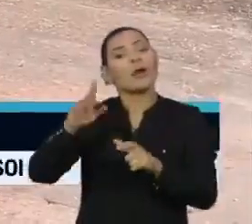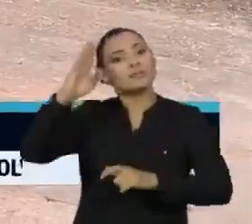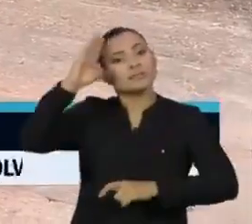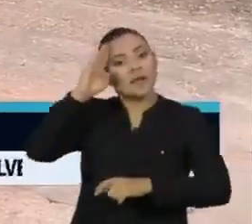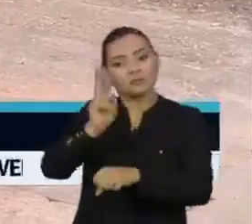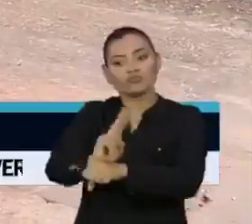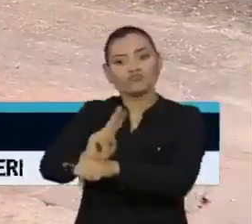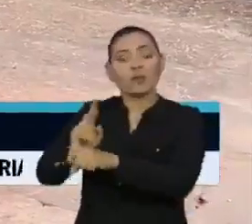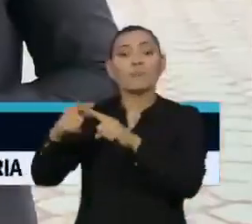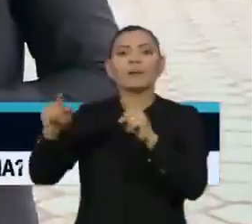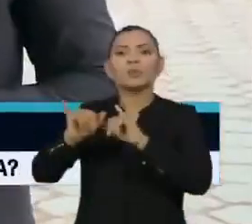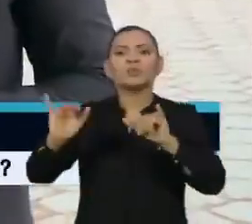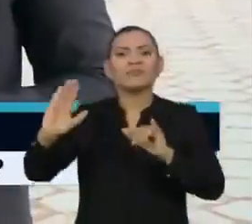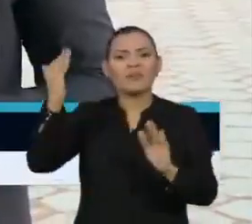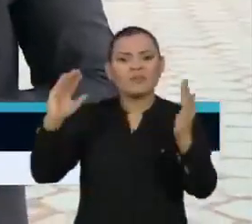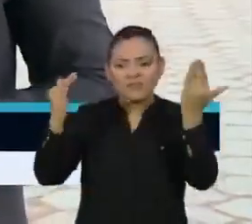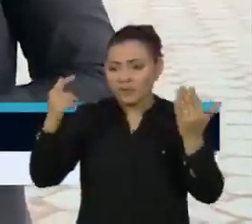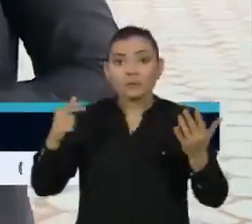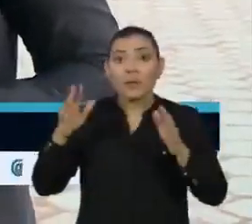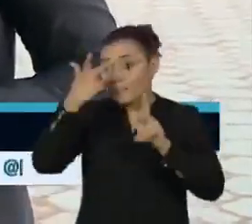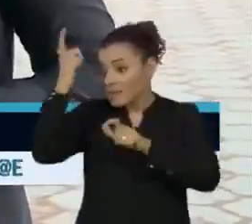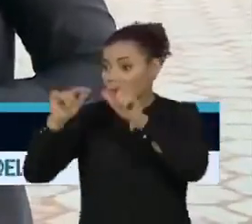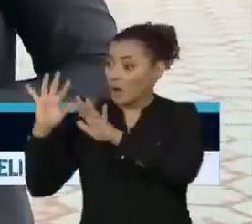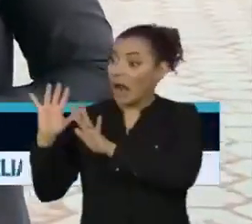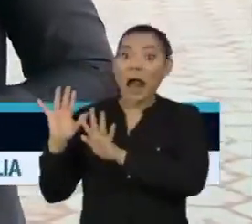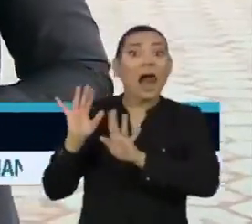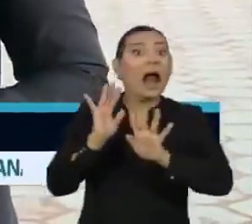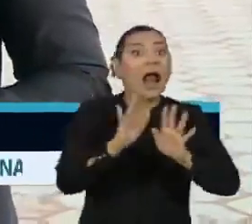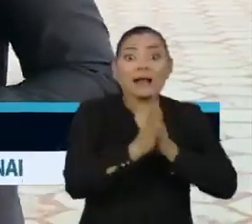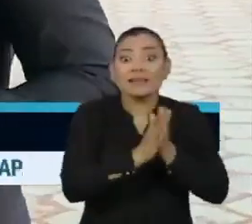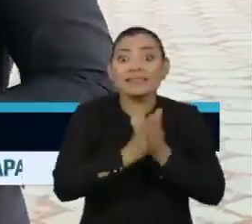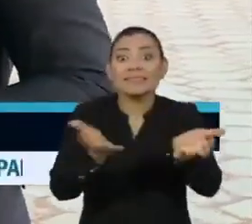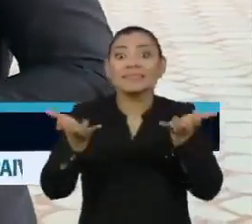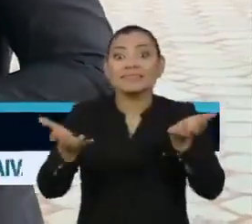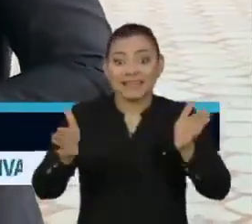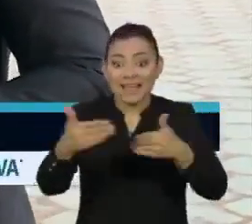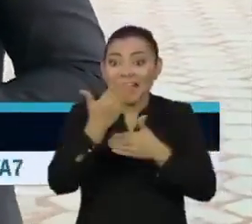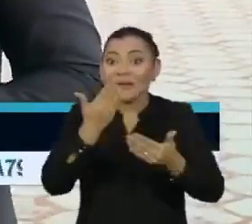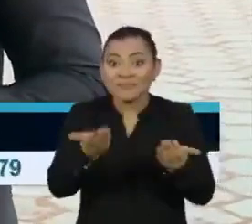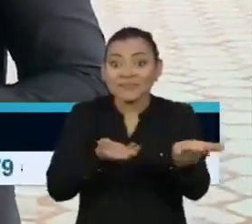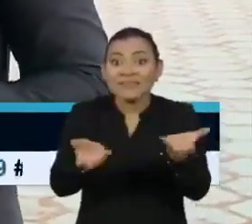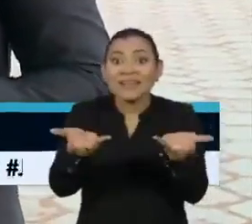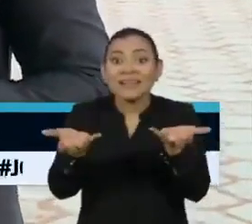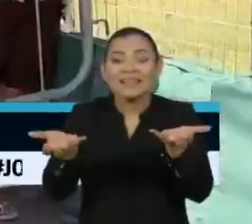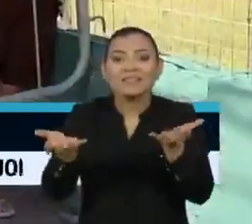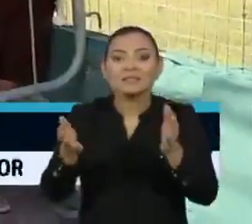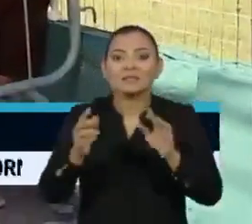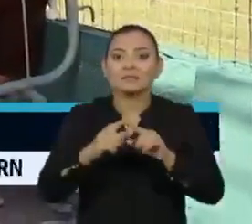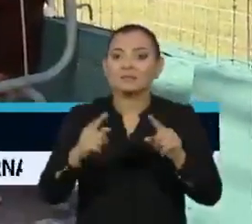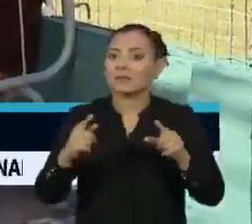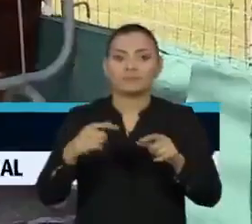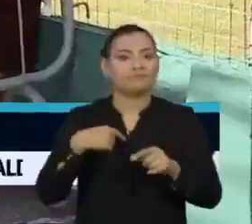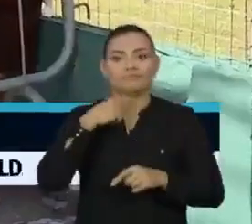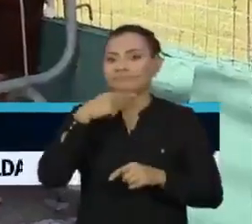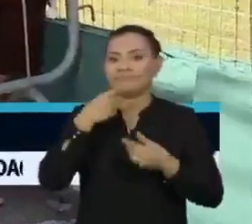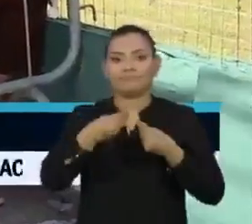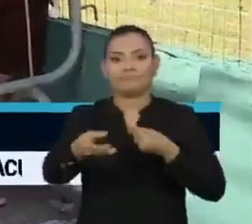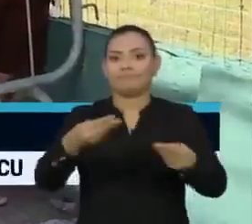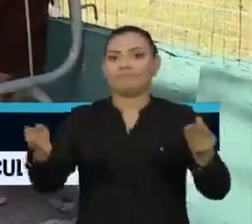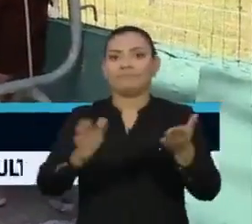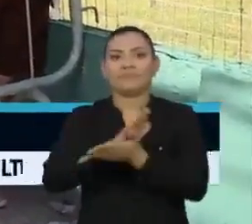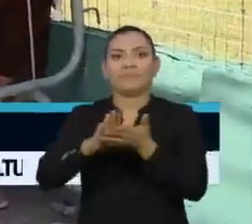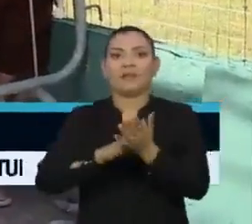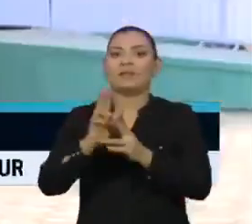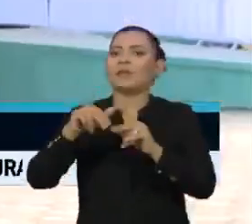Exército. As fake news trouxeram muita gente na expectativa de receber o alimento ainda no portão. E isso não aconteceu e